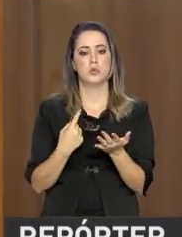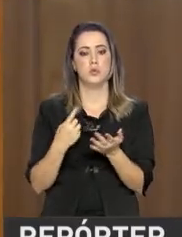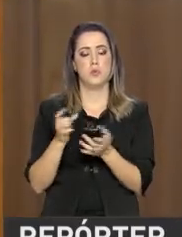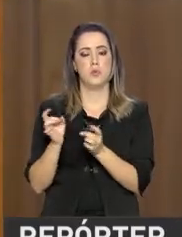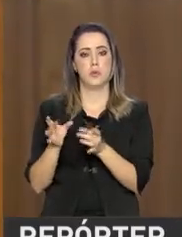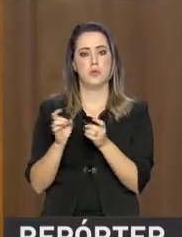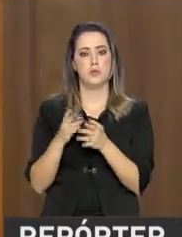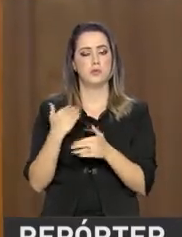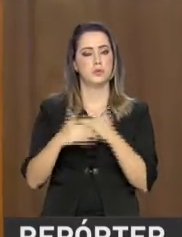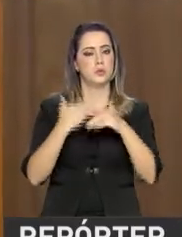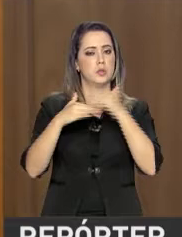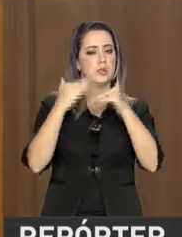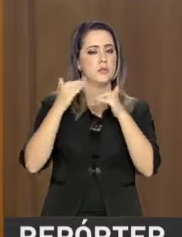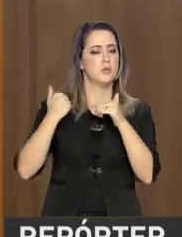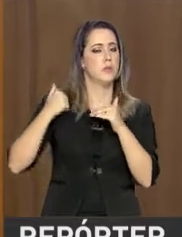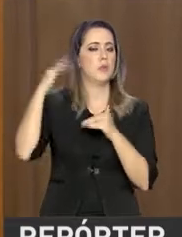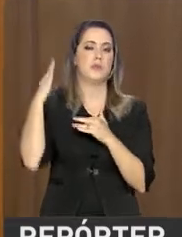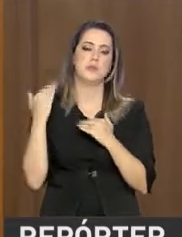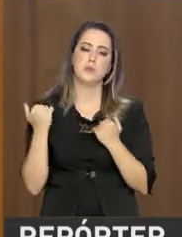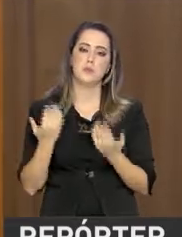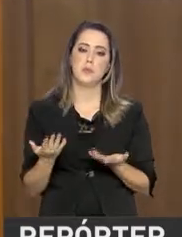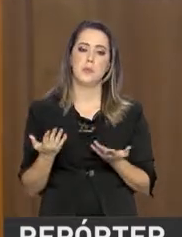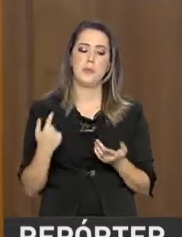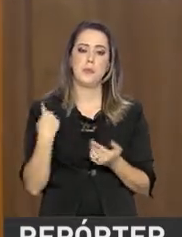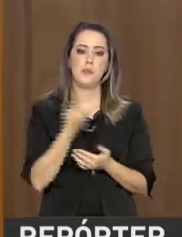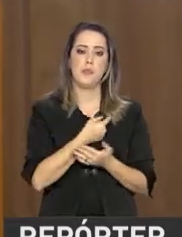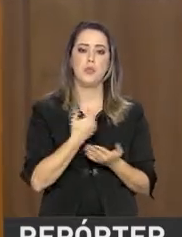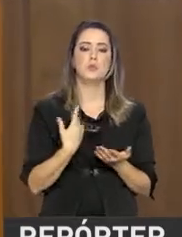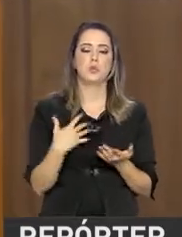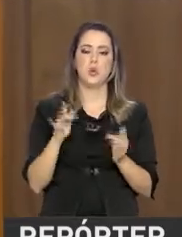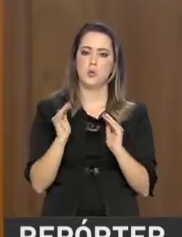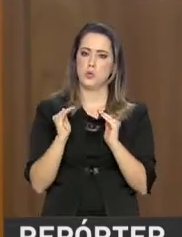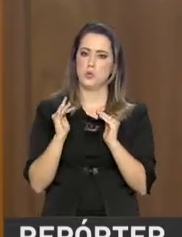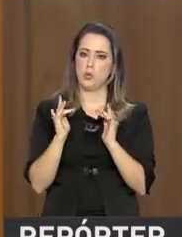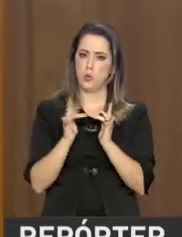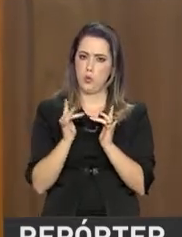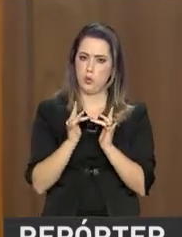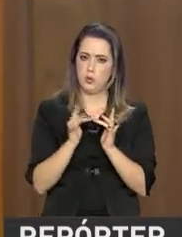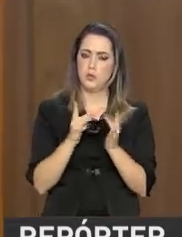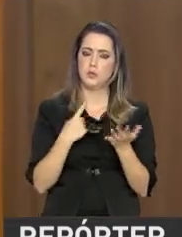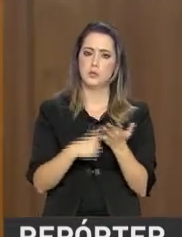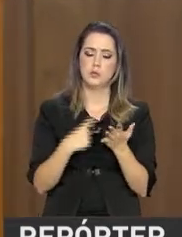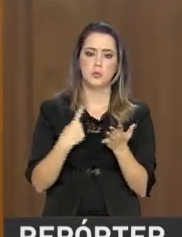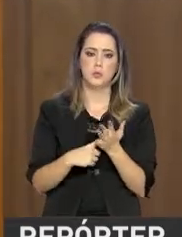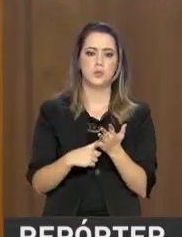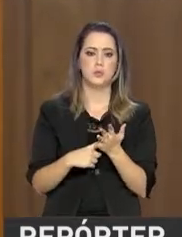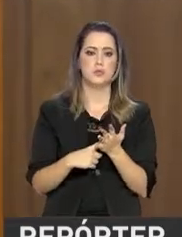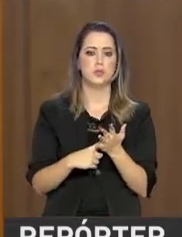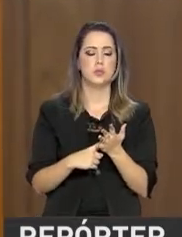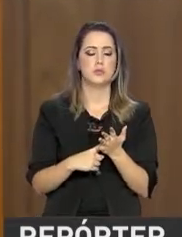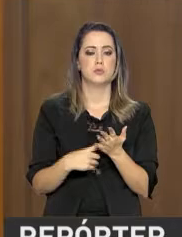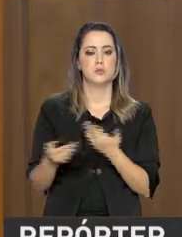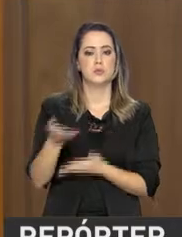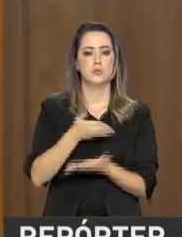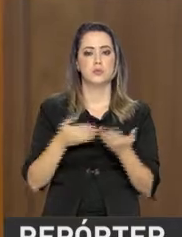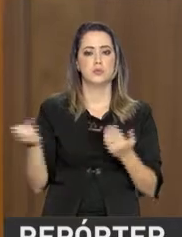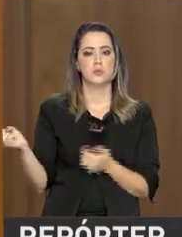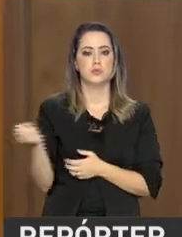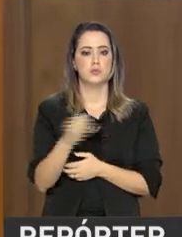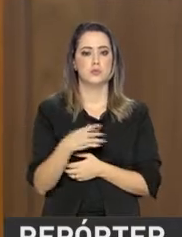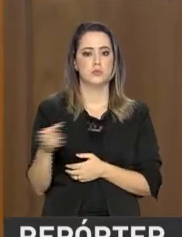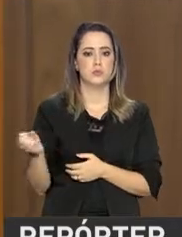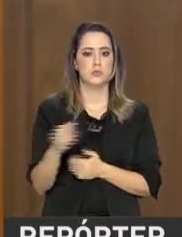cresçam ainda mais por isso escolhemos a proposta do do presidente pinheira de negociar um novo